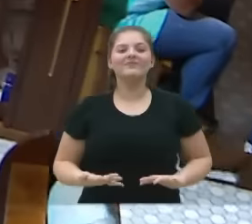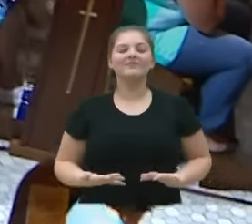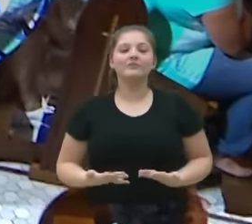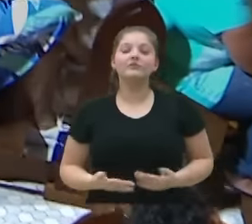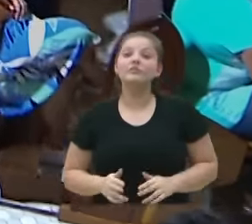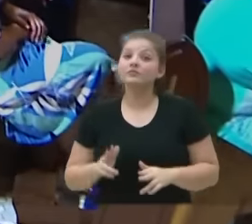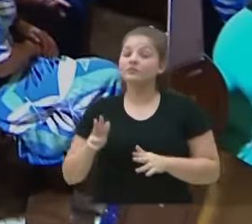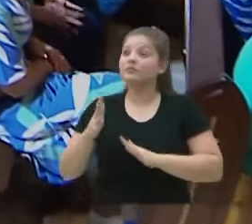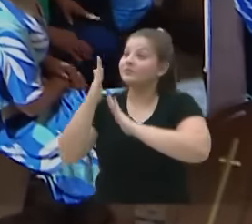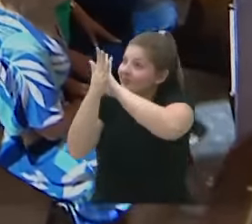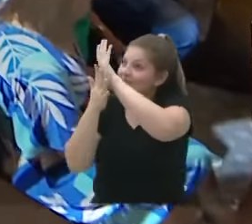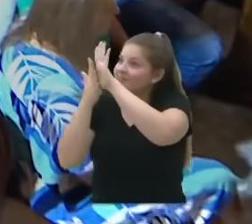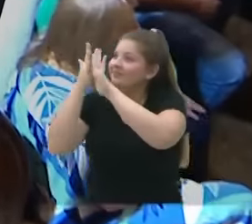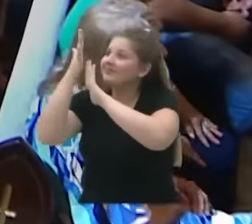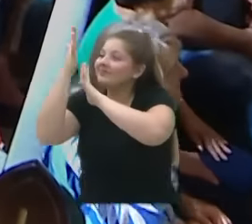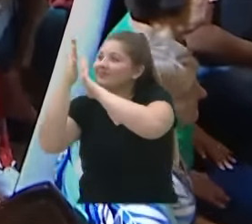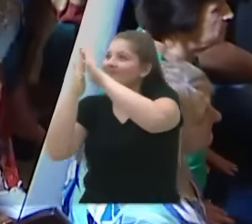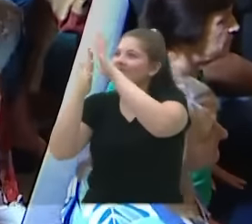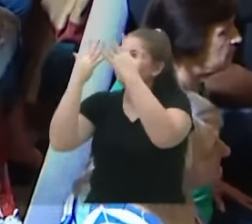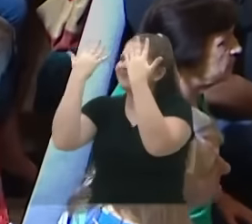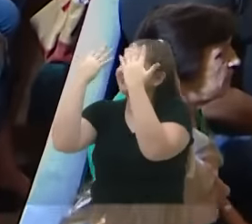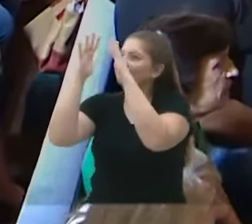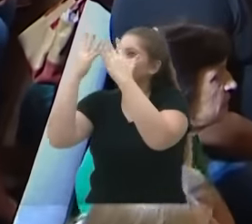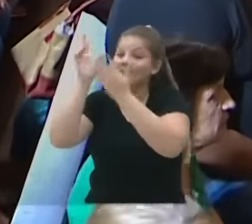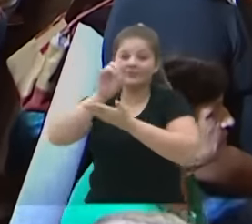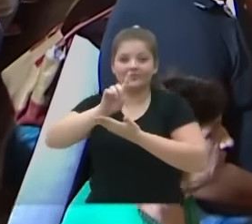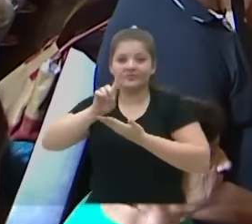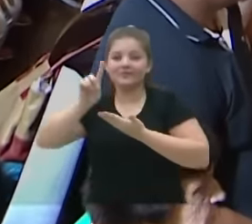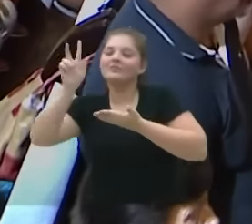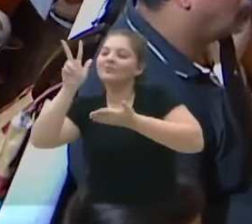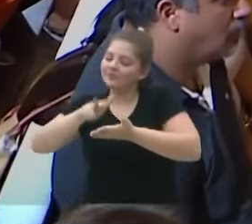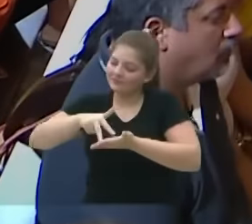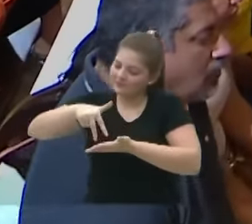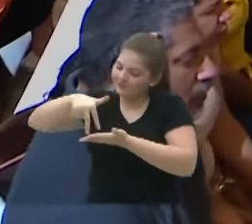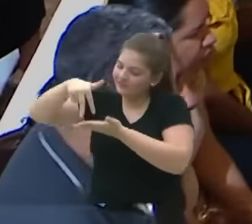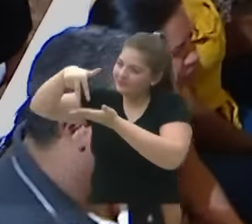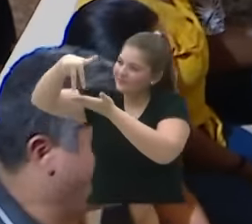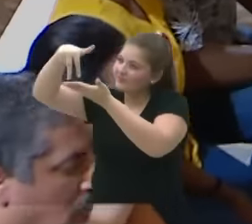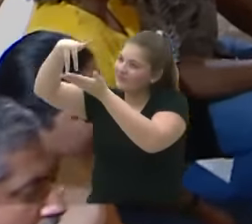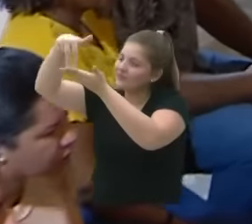Por entre aclamações Deus se